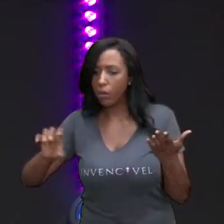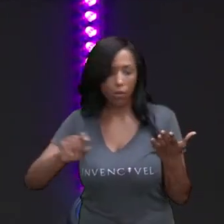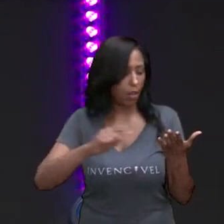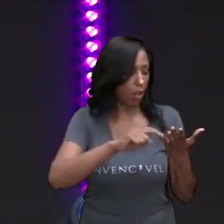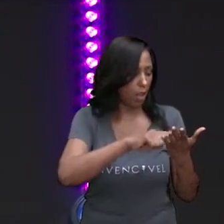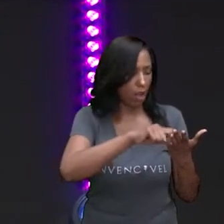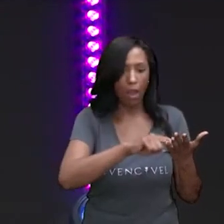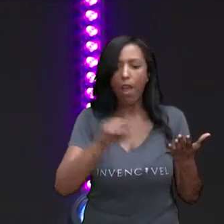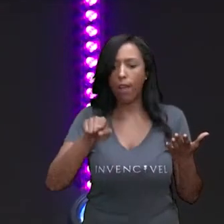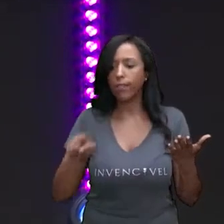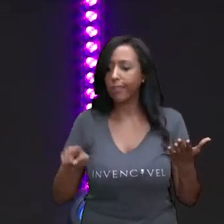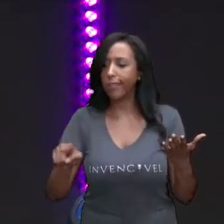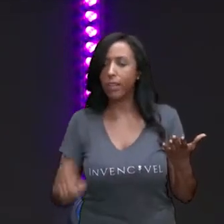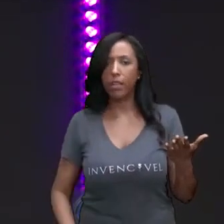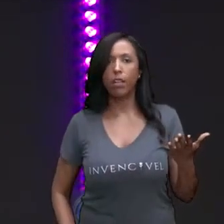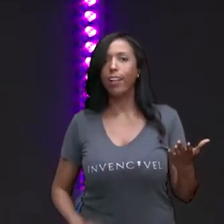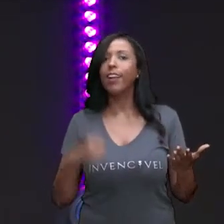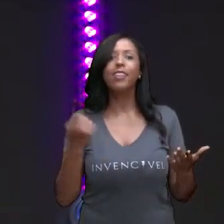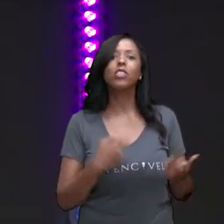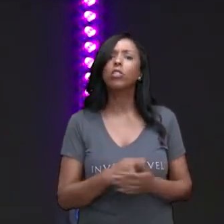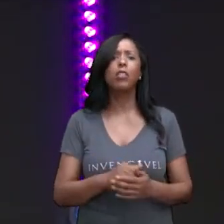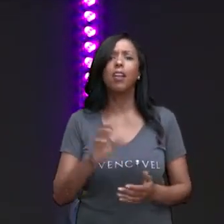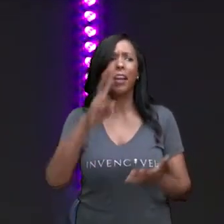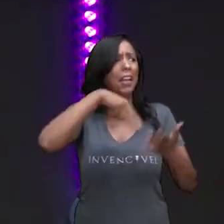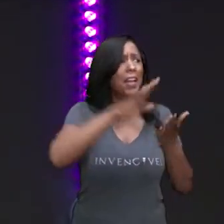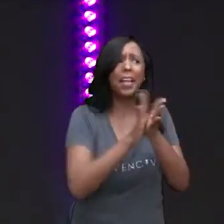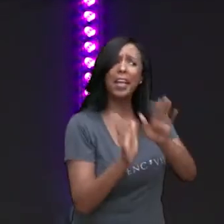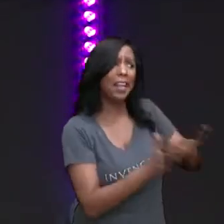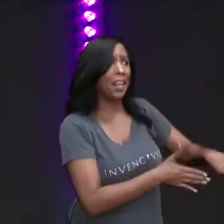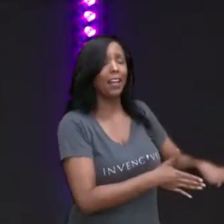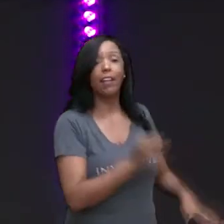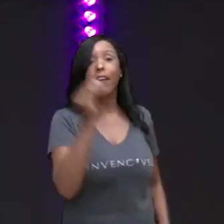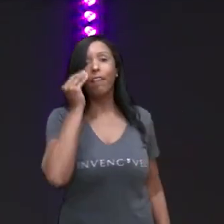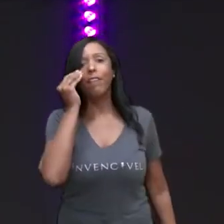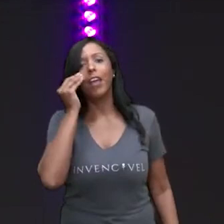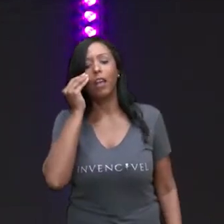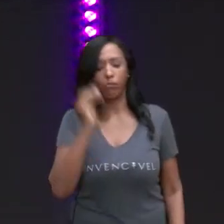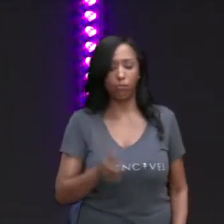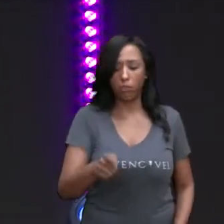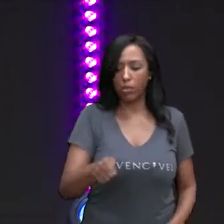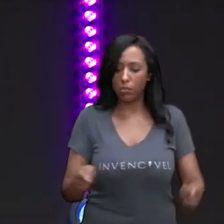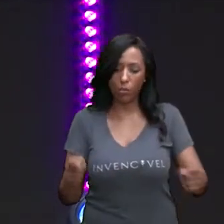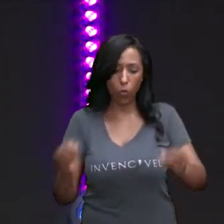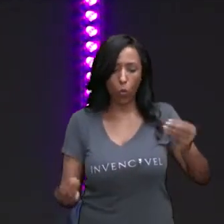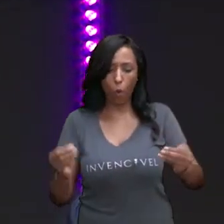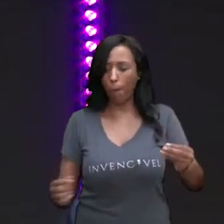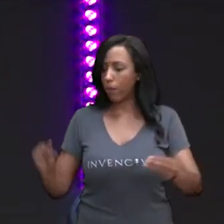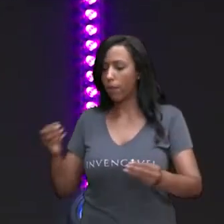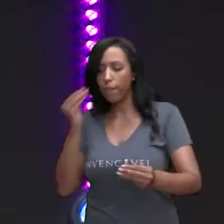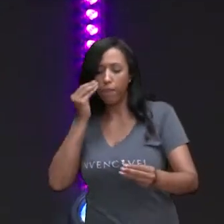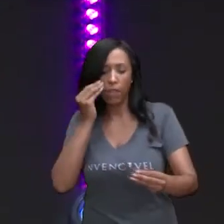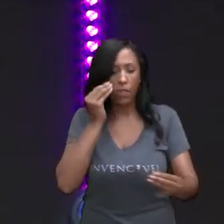vai testando e futuca, não deu certo, a gente futuca. E vai assim. Mas a gente não lê manual.